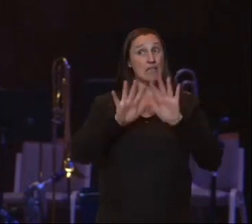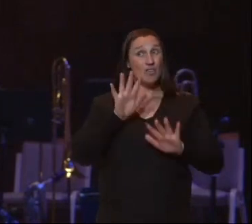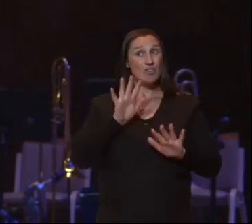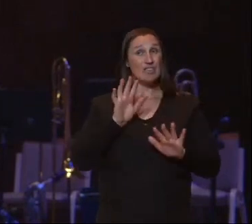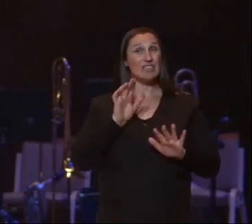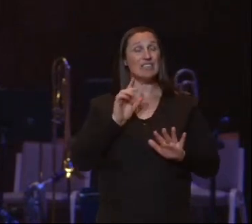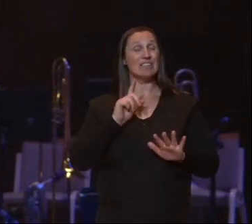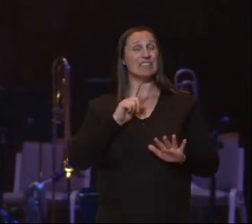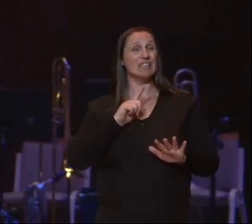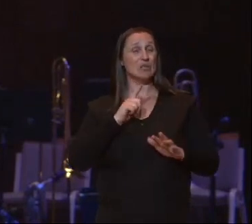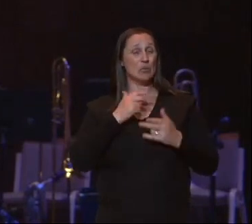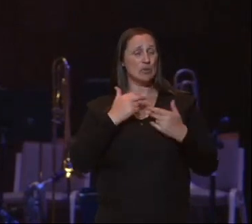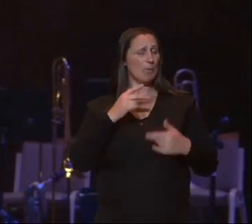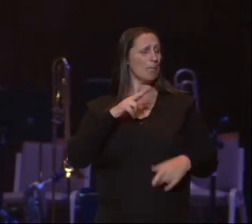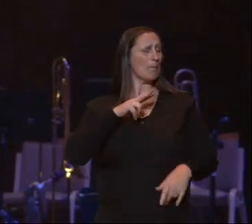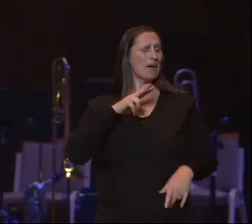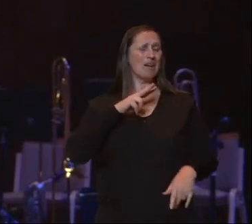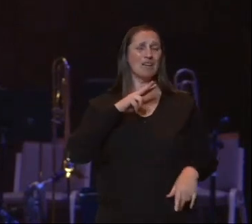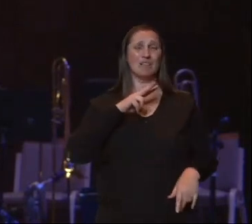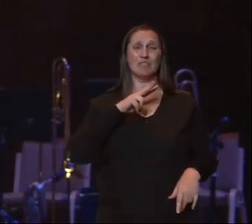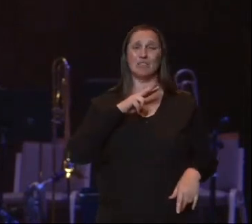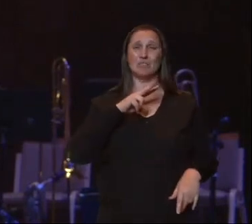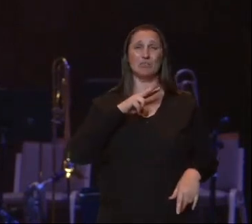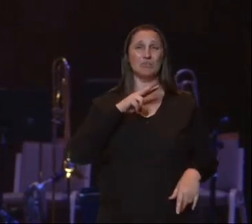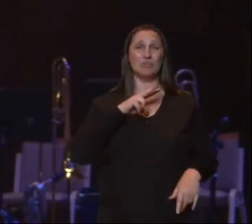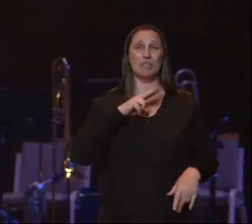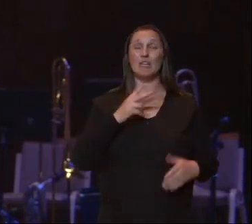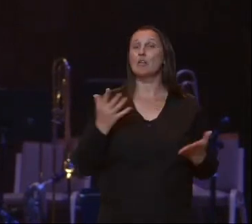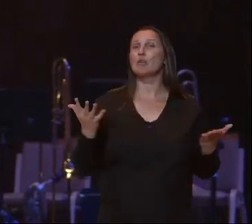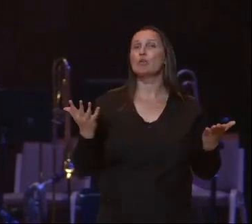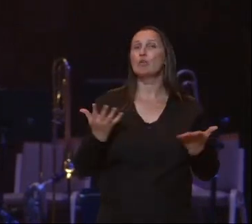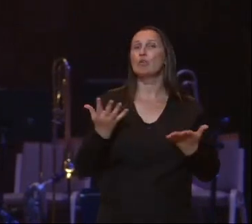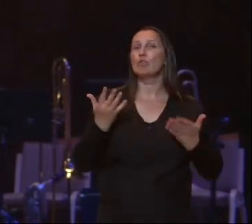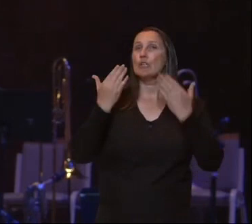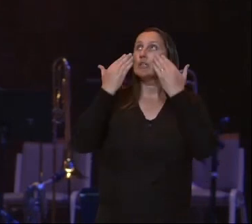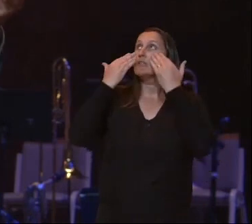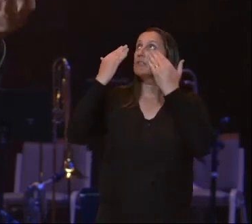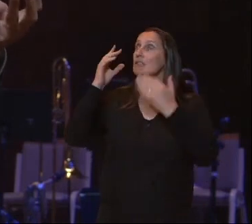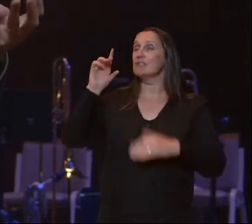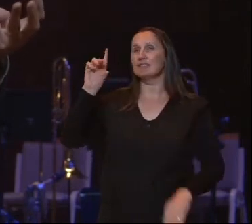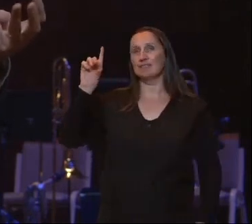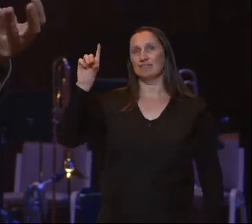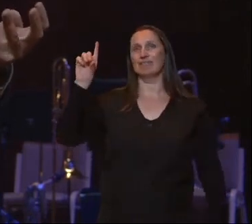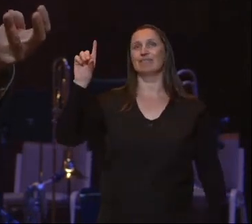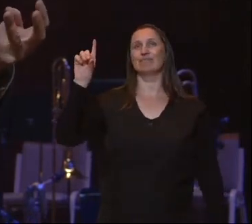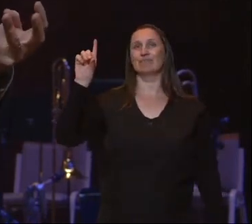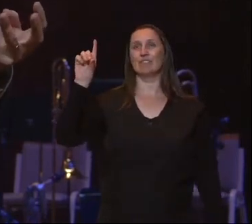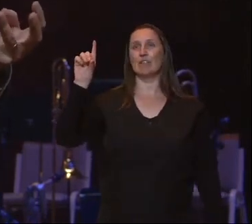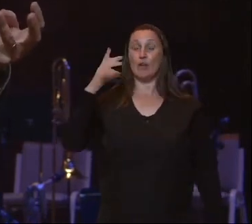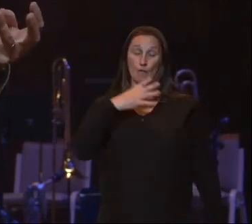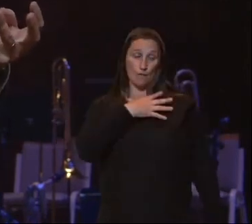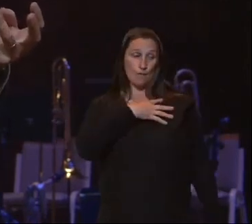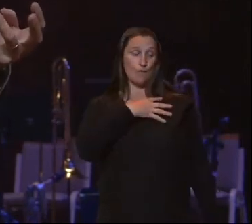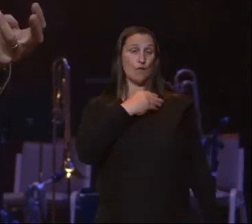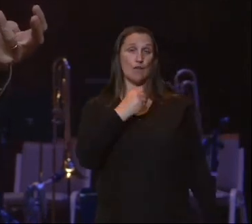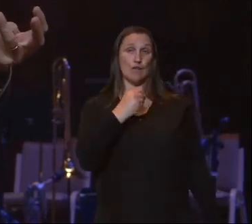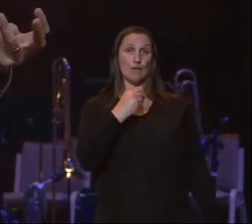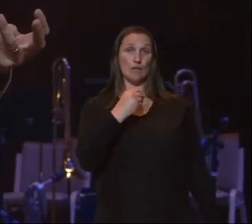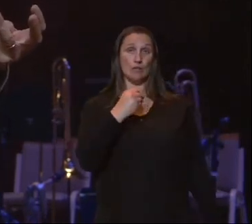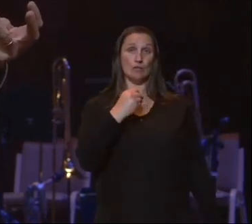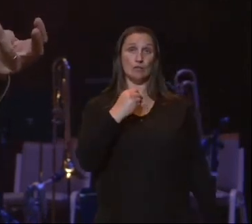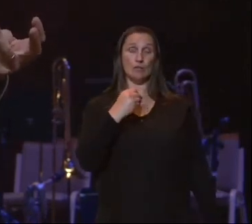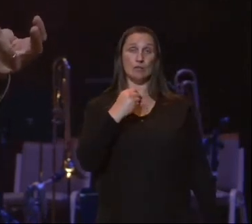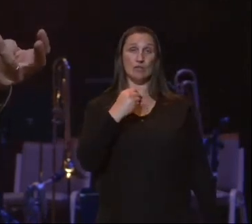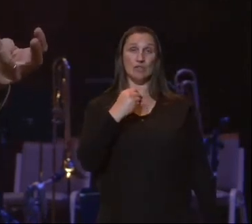muito particulares que hoje você quer colocar diante de Deus. É um filho, uma